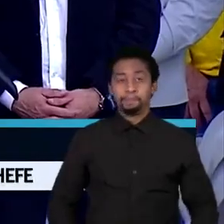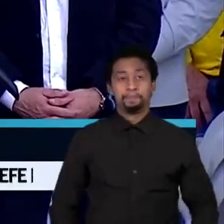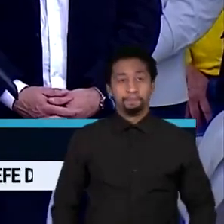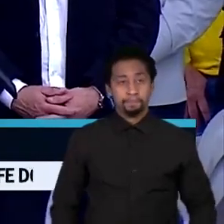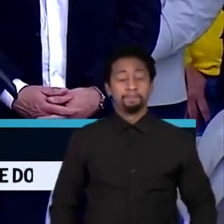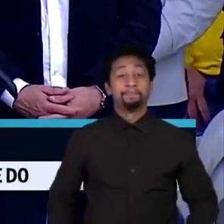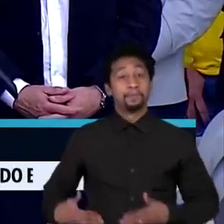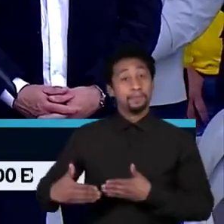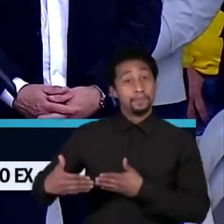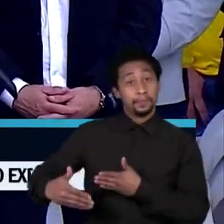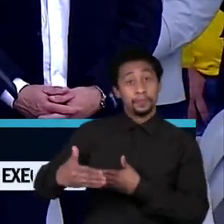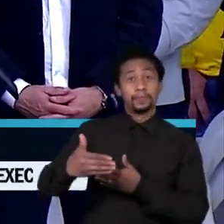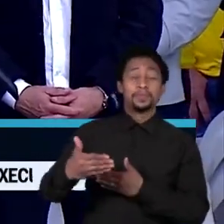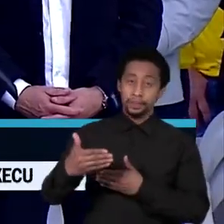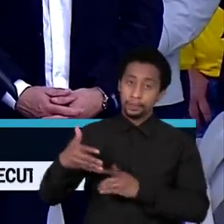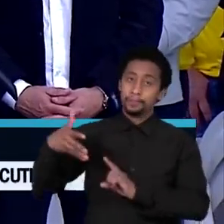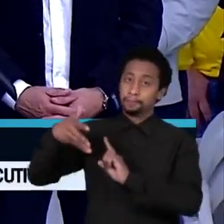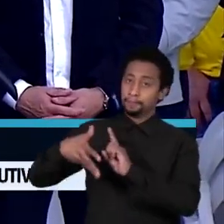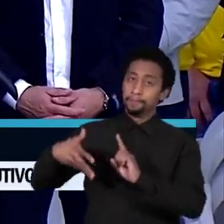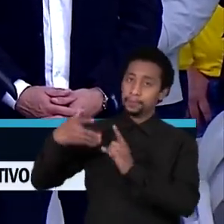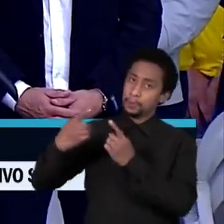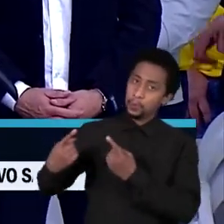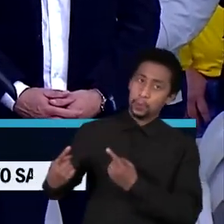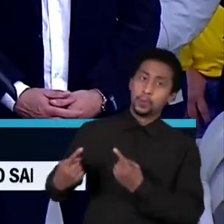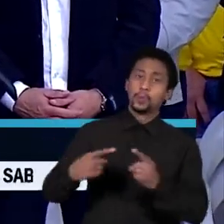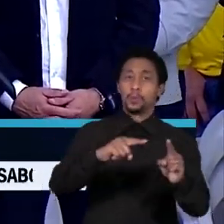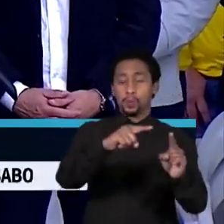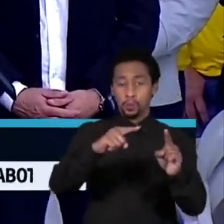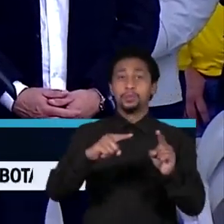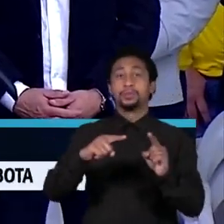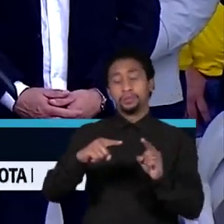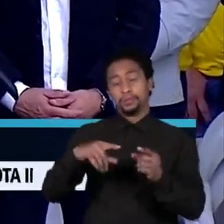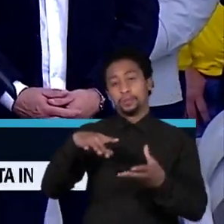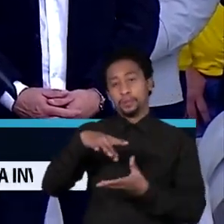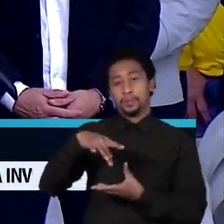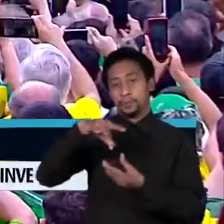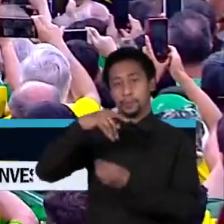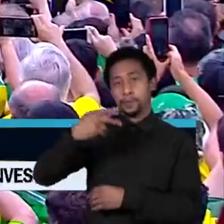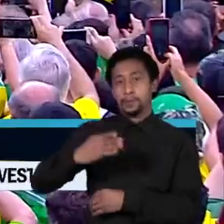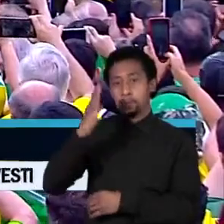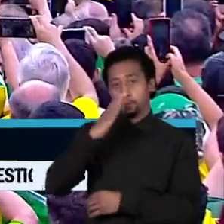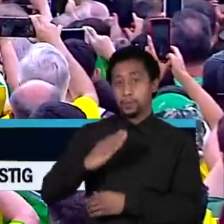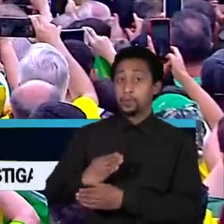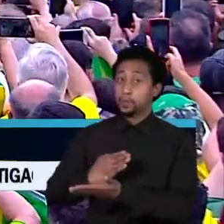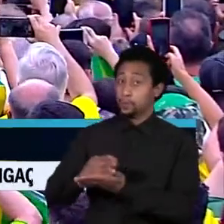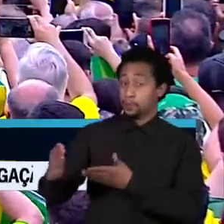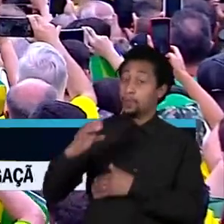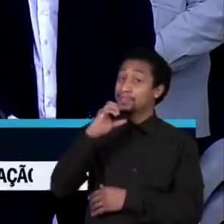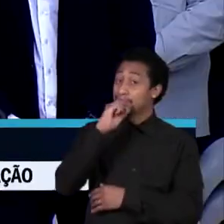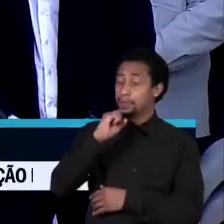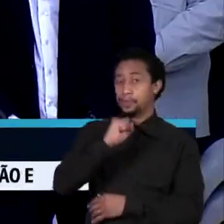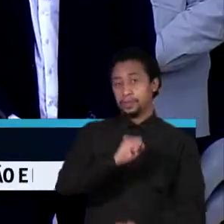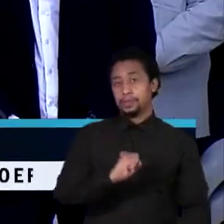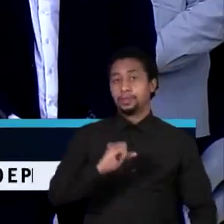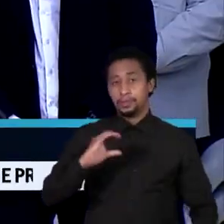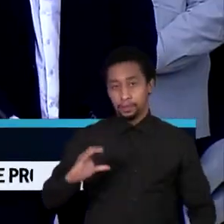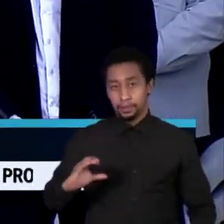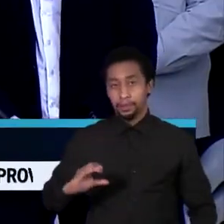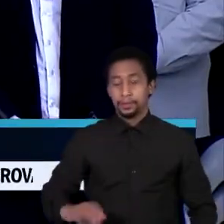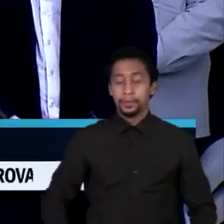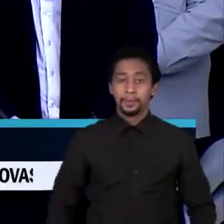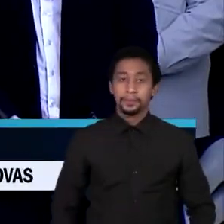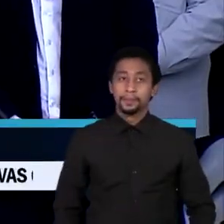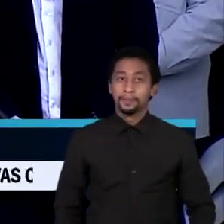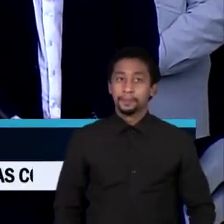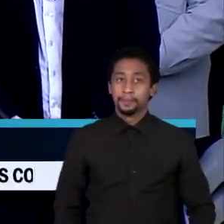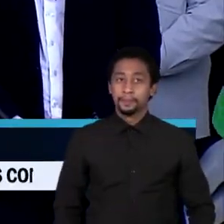novo ciclo de insinuações de ruptura institucional do presidente Bolsonaro começou no sábado em Santa Catarina. Sempre tenho